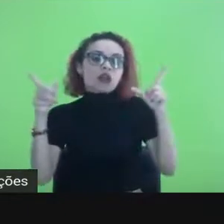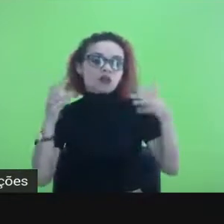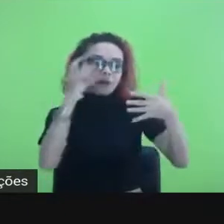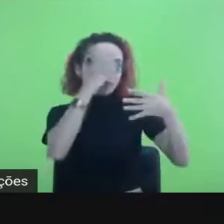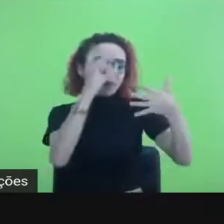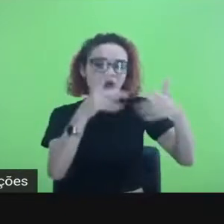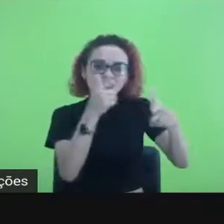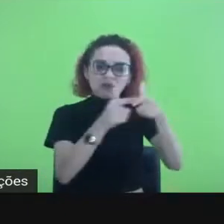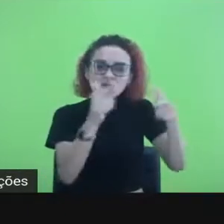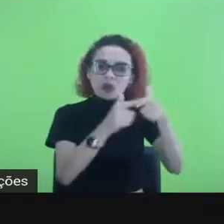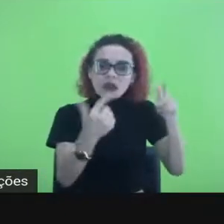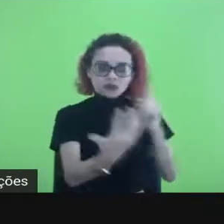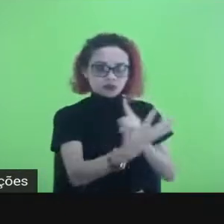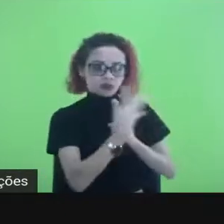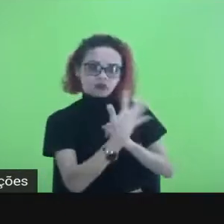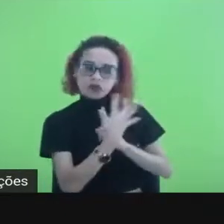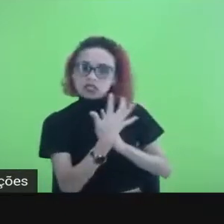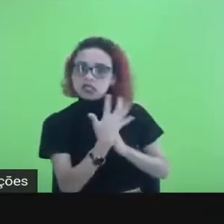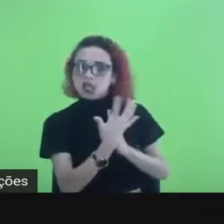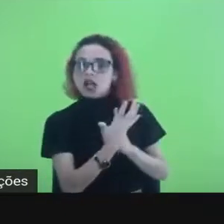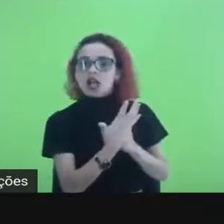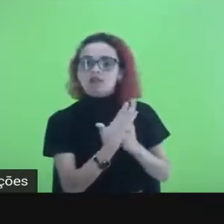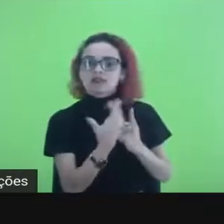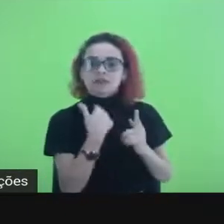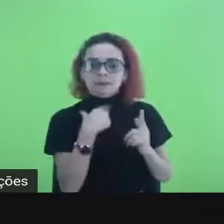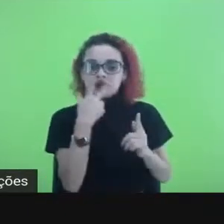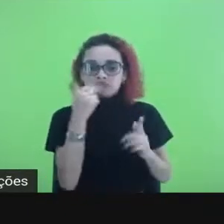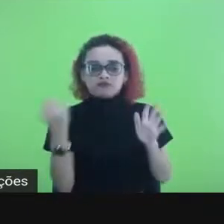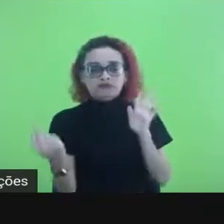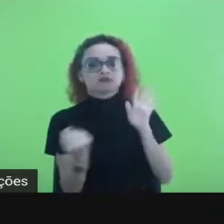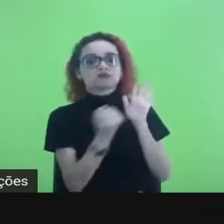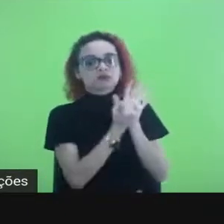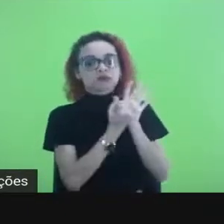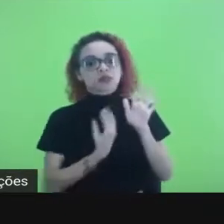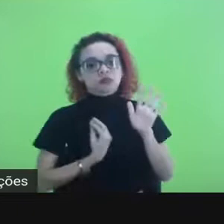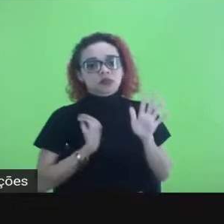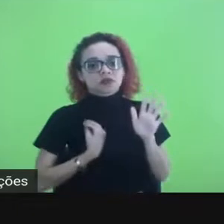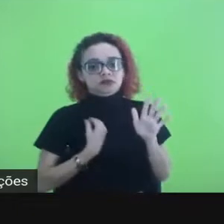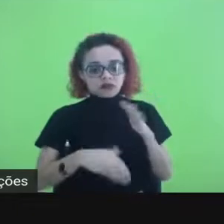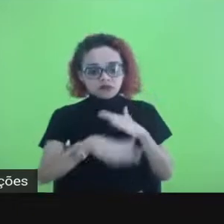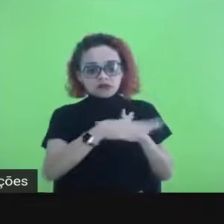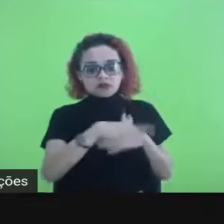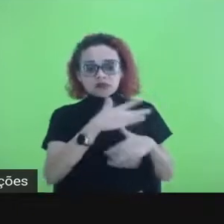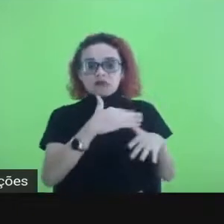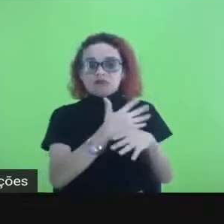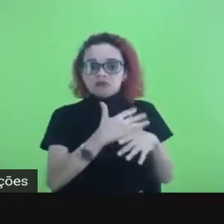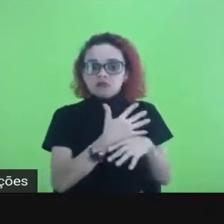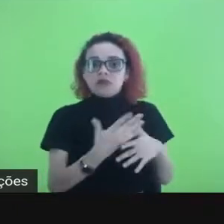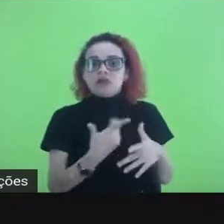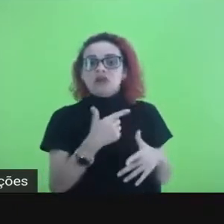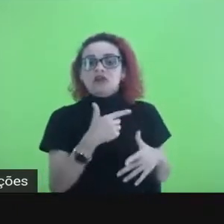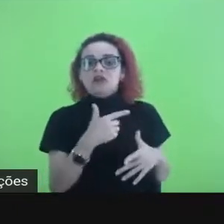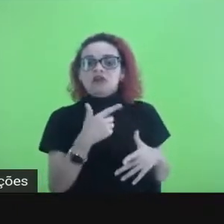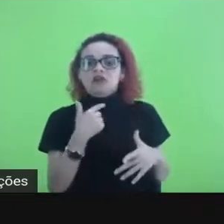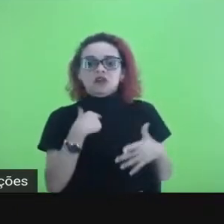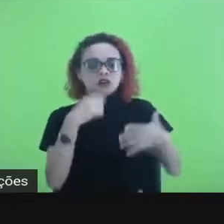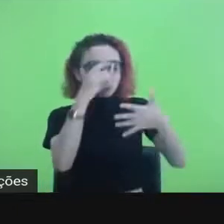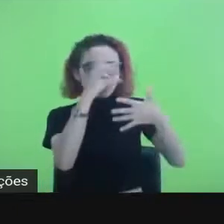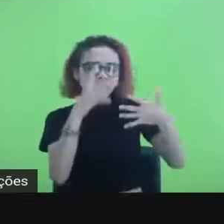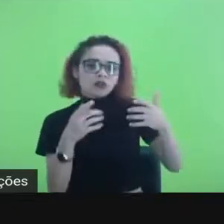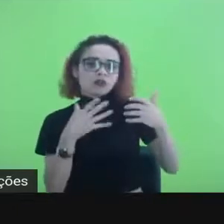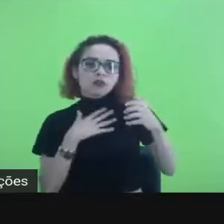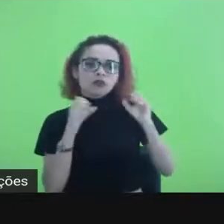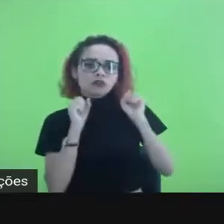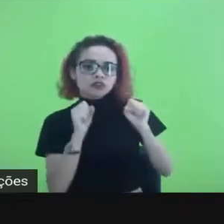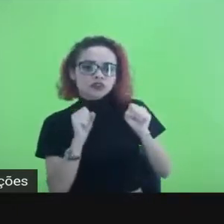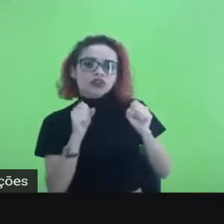me influenciavam, que me marcavam de uma certa forma ali no território, né, com as questões do que eu podia fazer, até